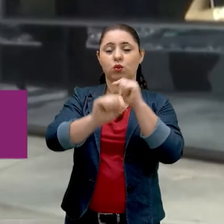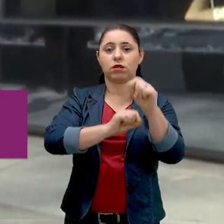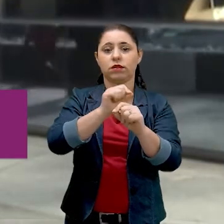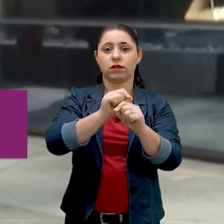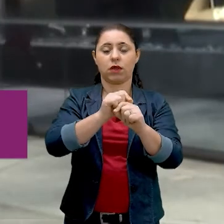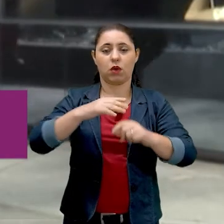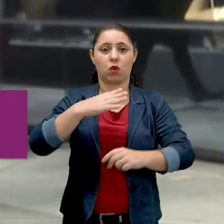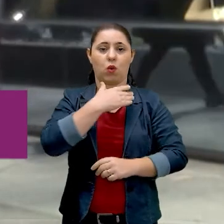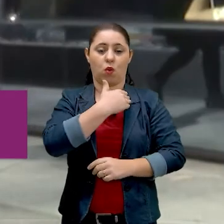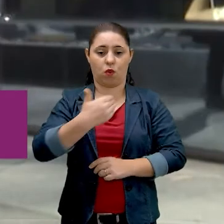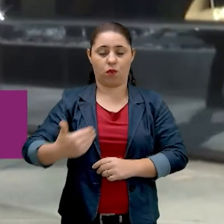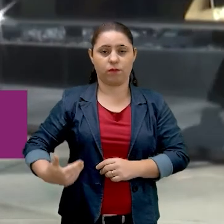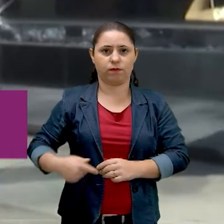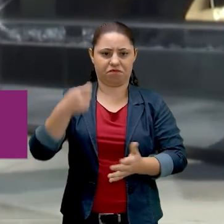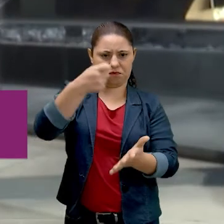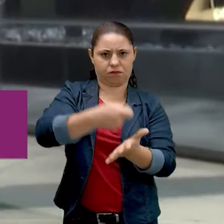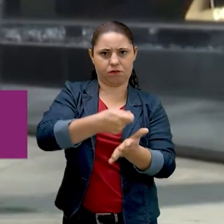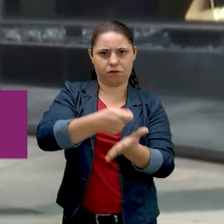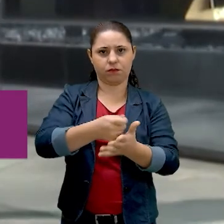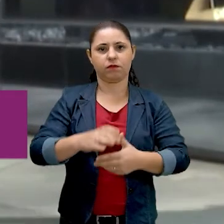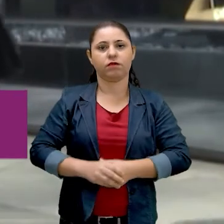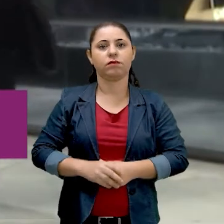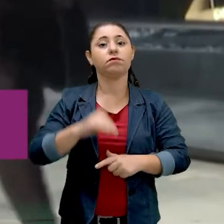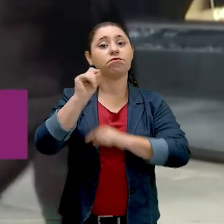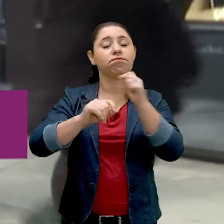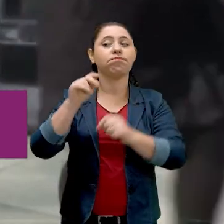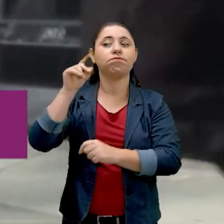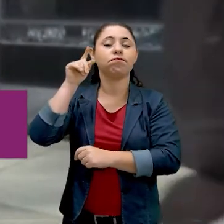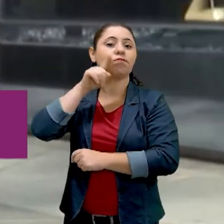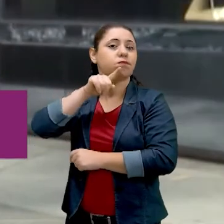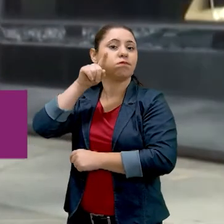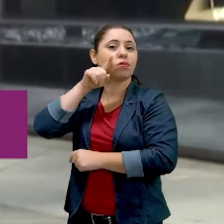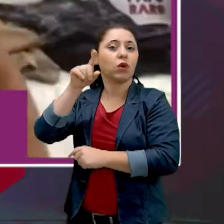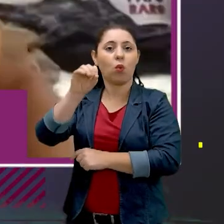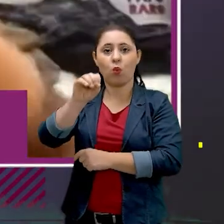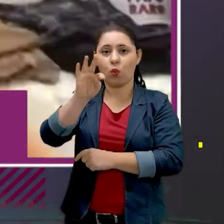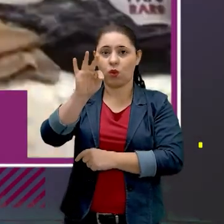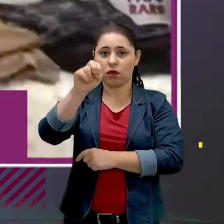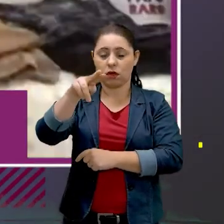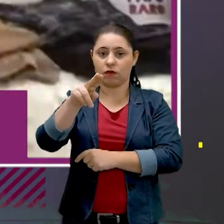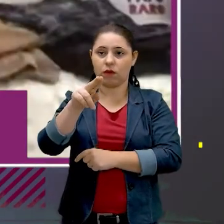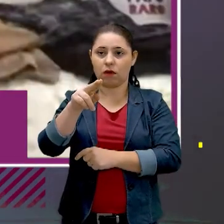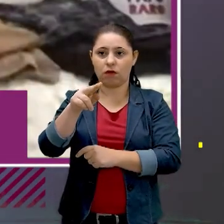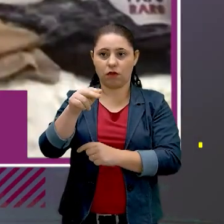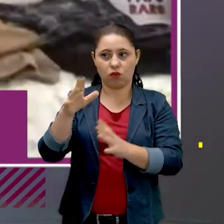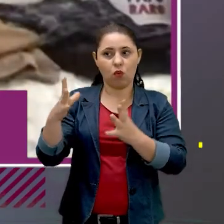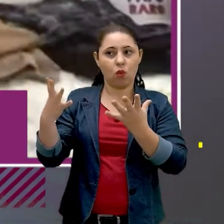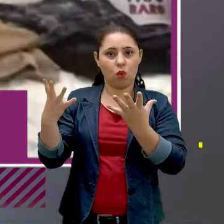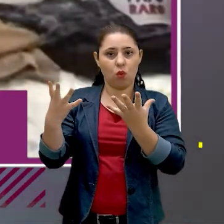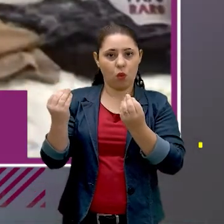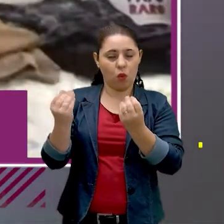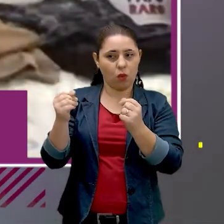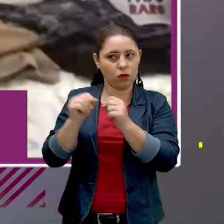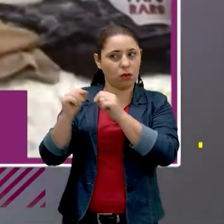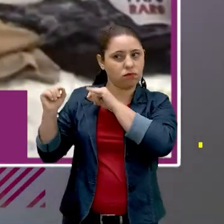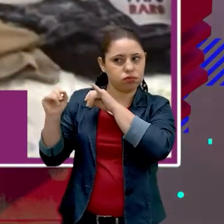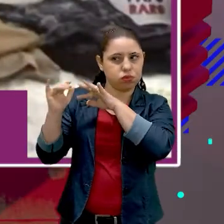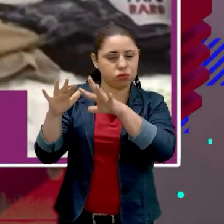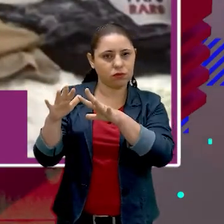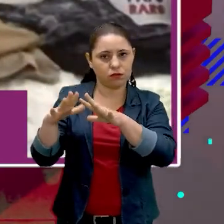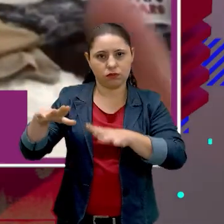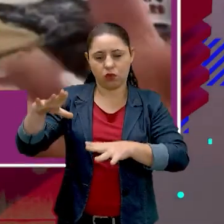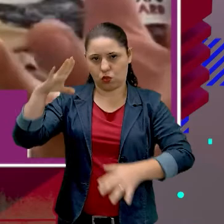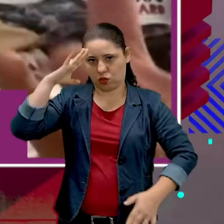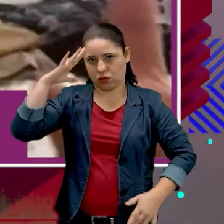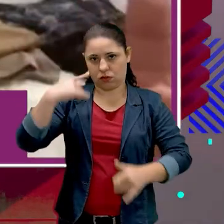governos autocratas. Então, o que fizeram os Estados Unidos através da OTAN? Vamos continuar com as nossas tropas aí, vamos continuar com a OTAN